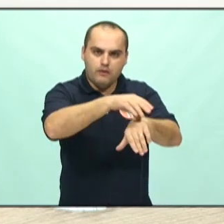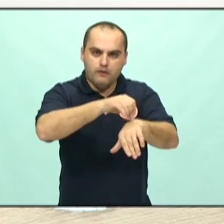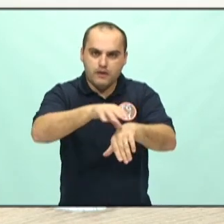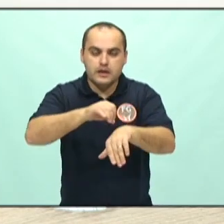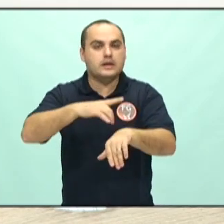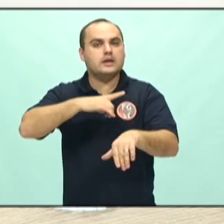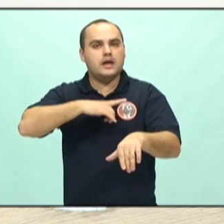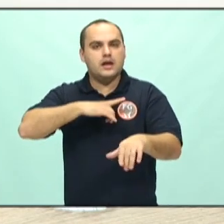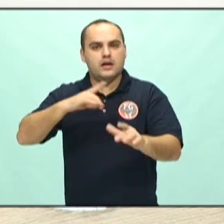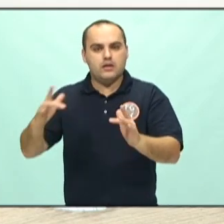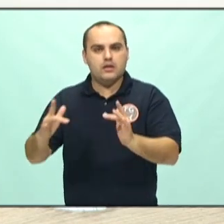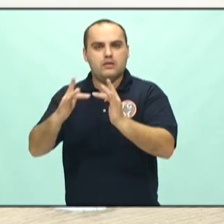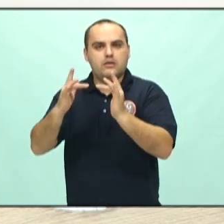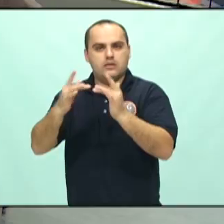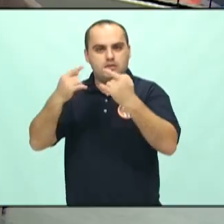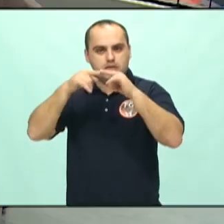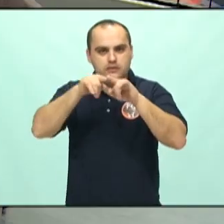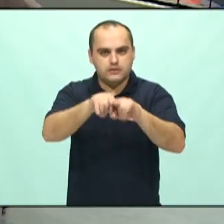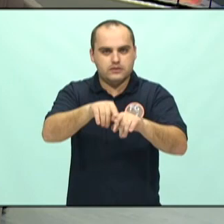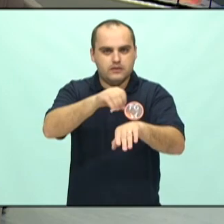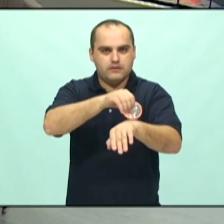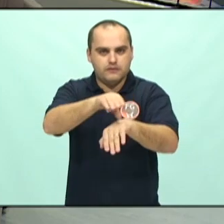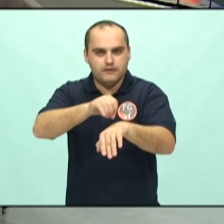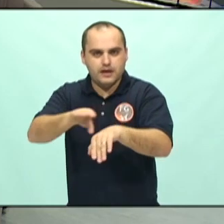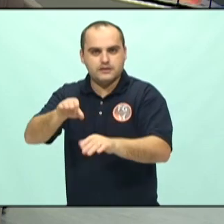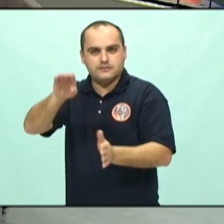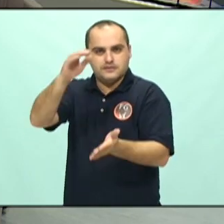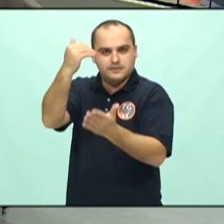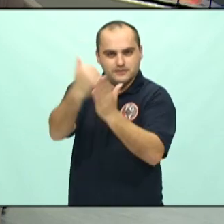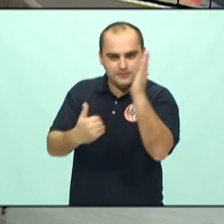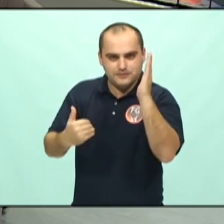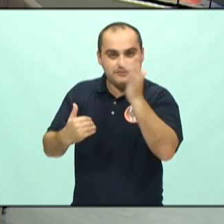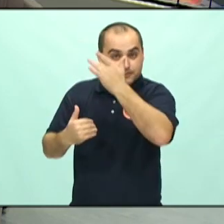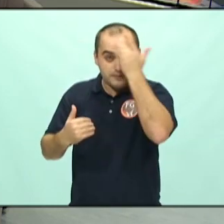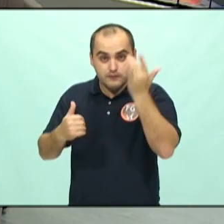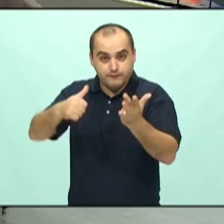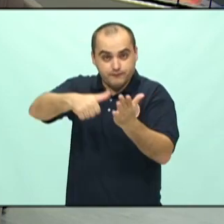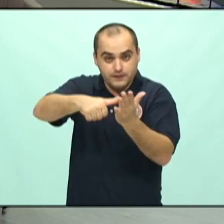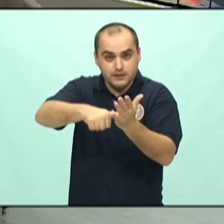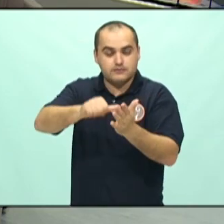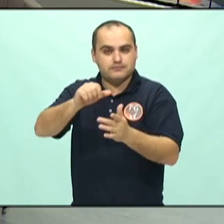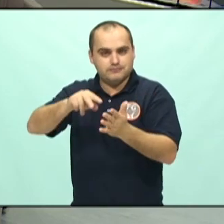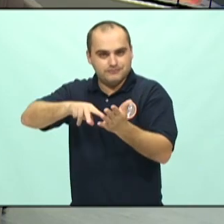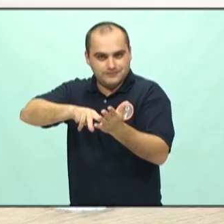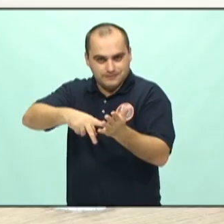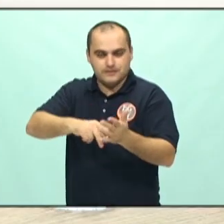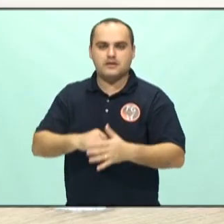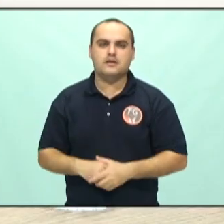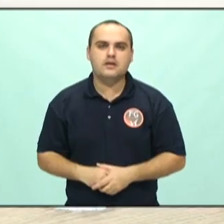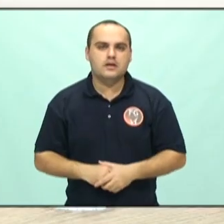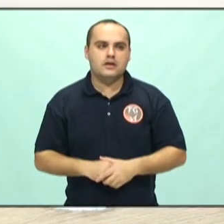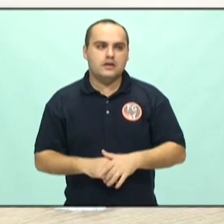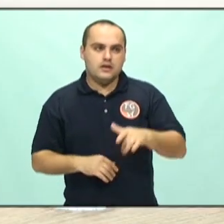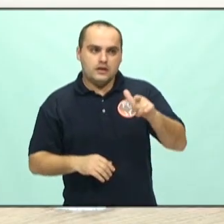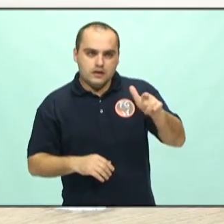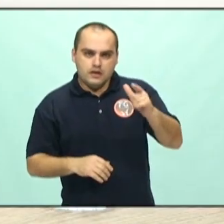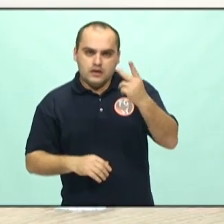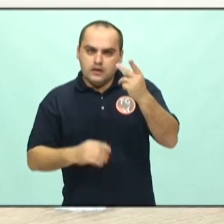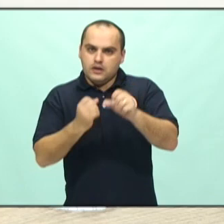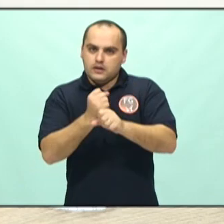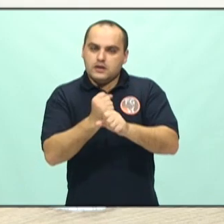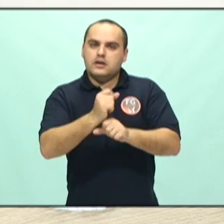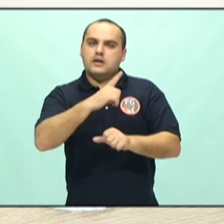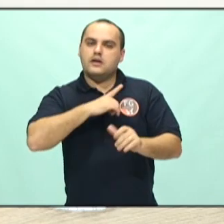convênios que ofereçam desconto para quem é filiado ao sindicato. Então, nós, nesses últimos 2 anos, aí, firmamos alguns